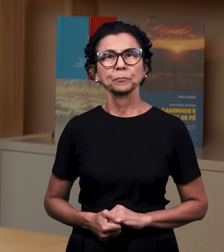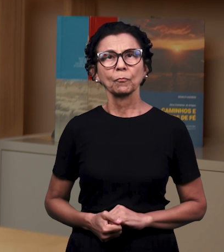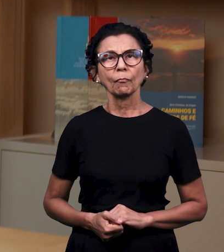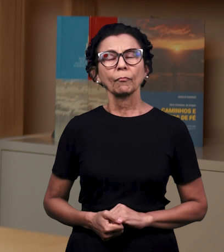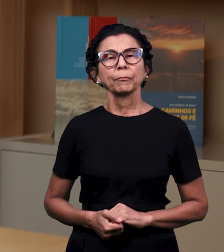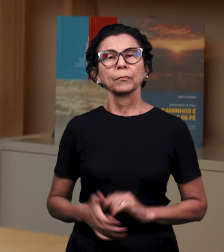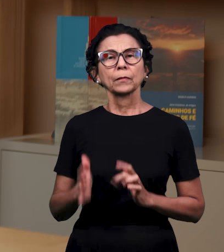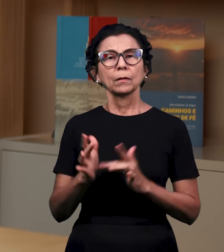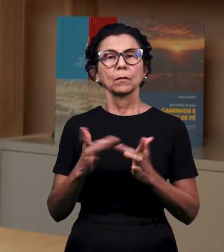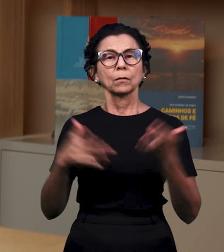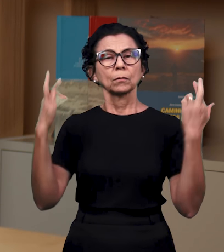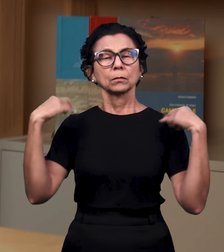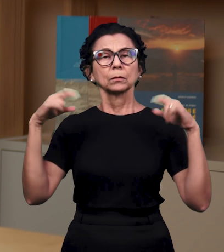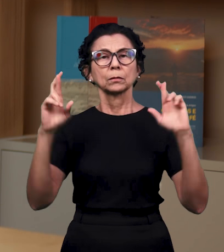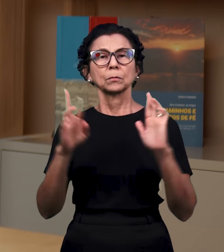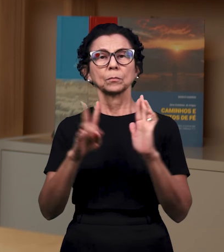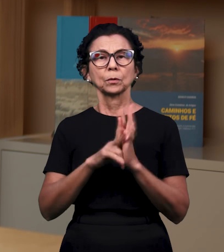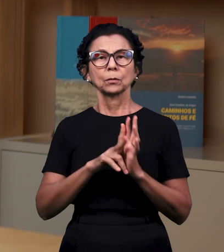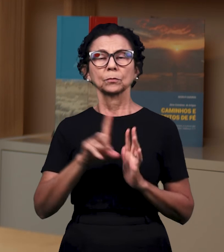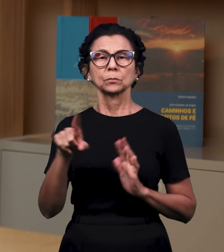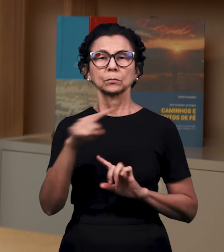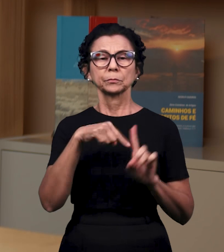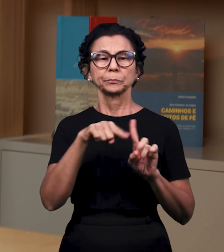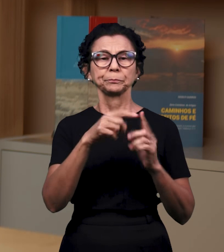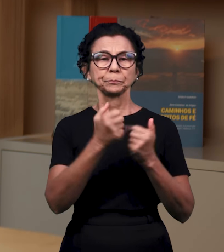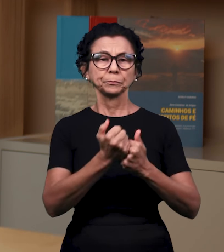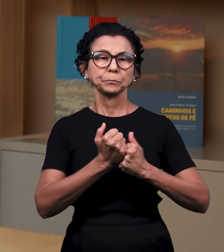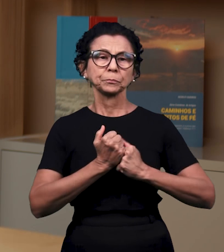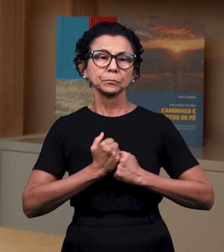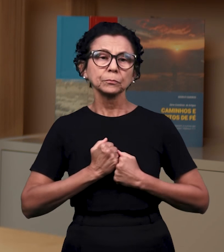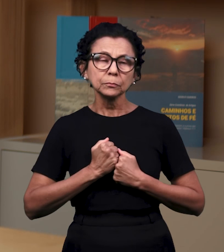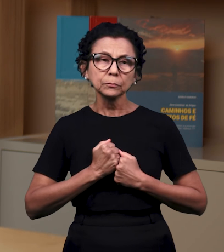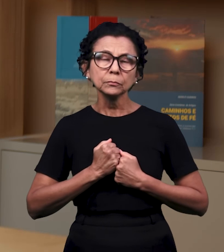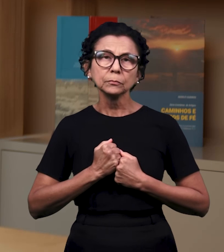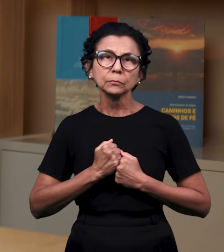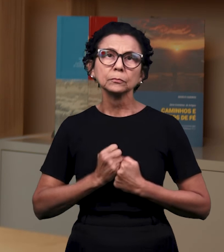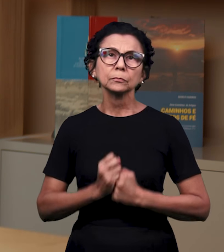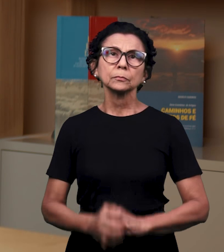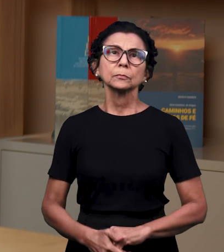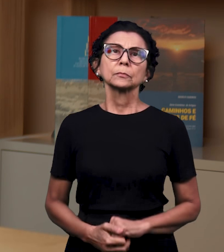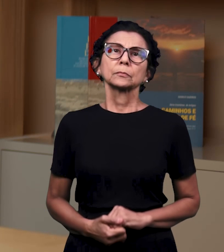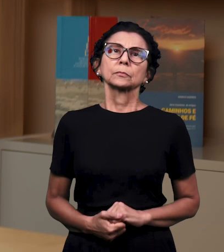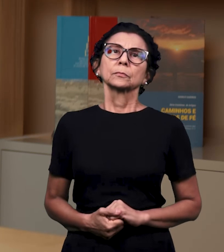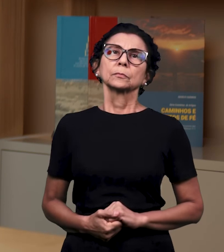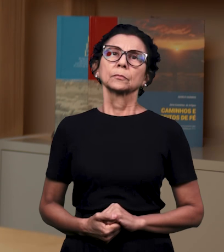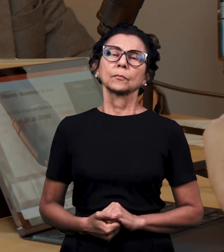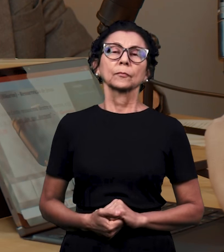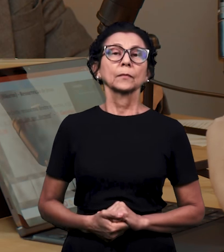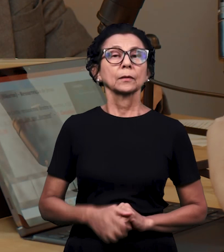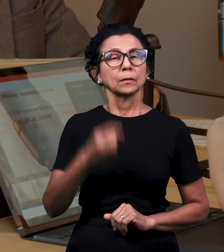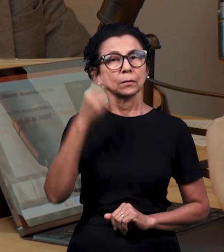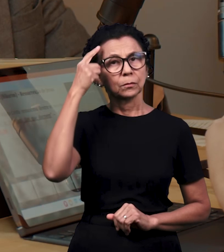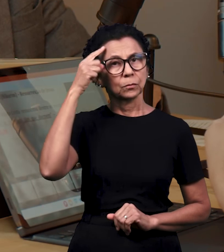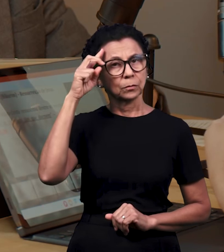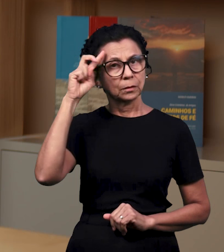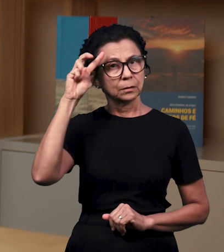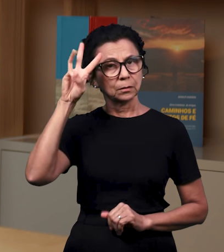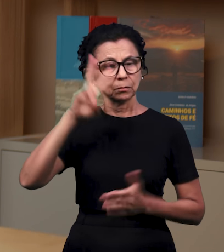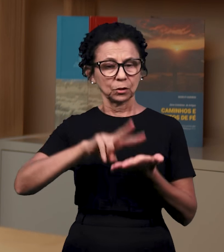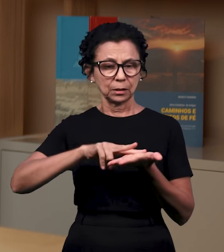de Deus que morreu em nosso favor. Mas muito mais ainda do que só morrer, ele ressuscitou no terceiro dia, ele ressuscitou